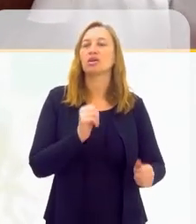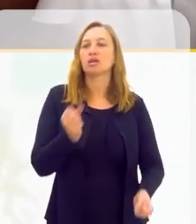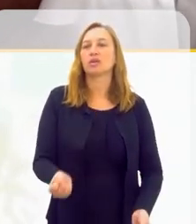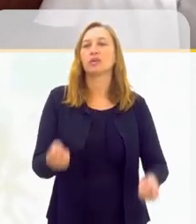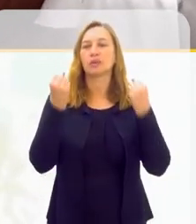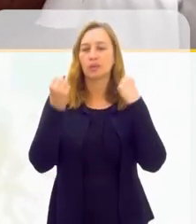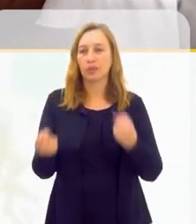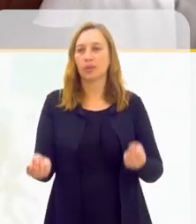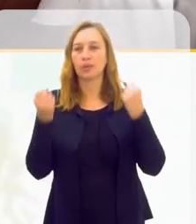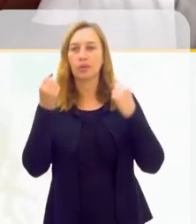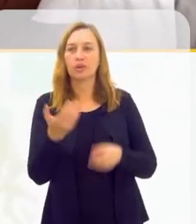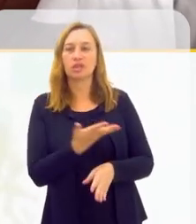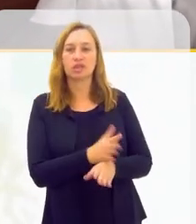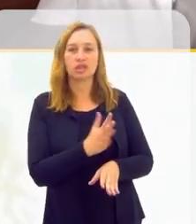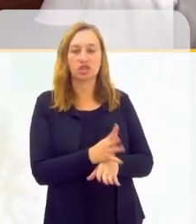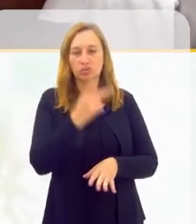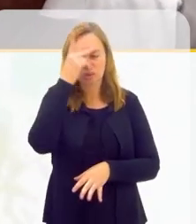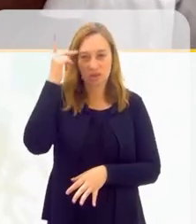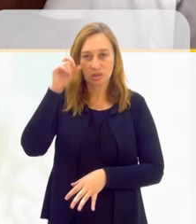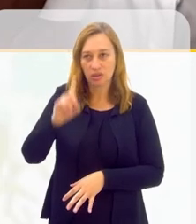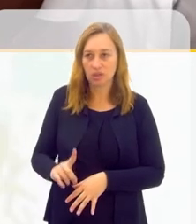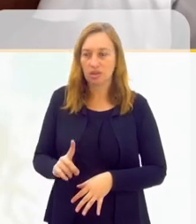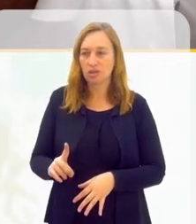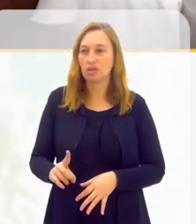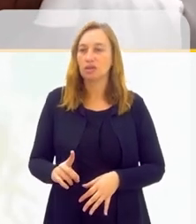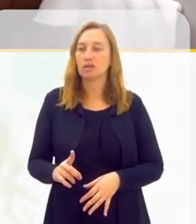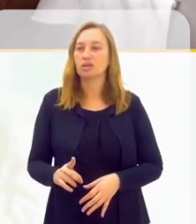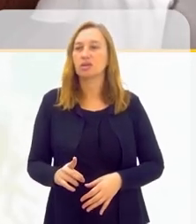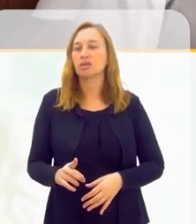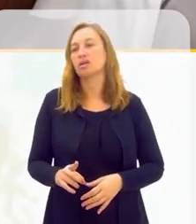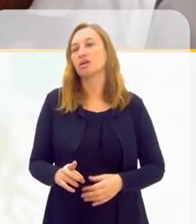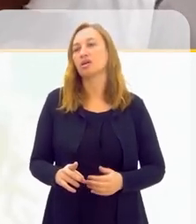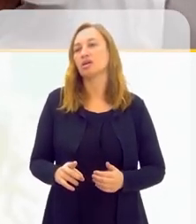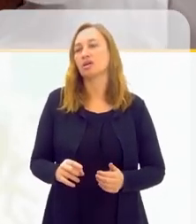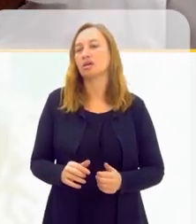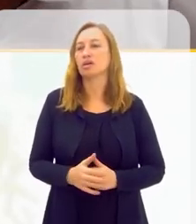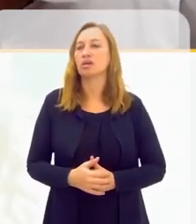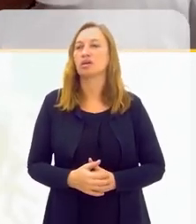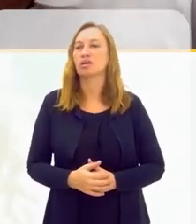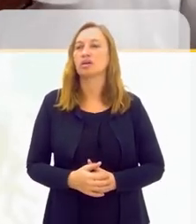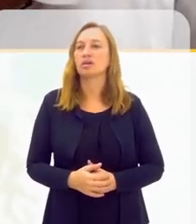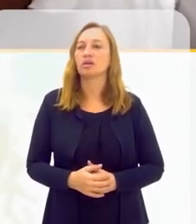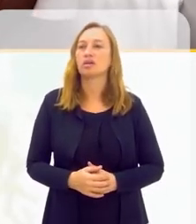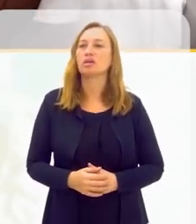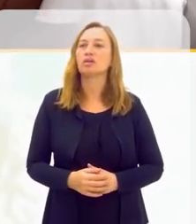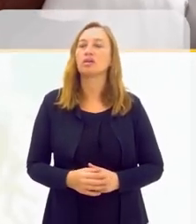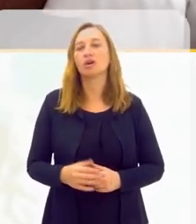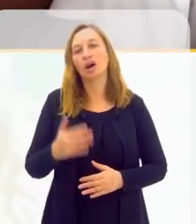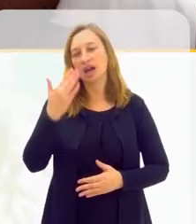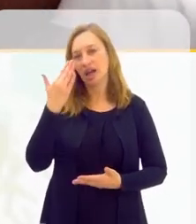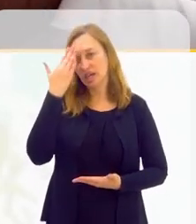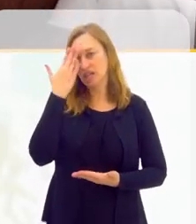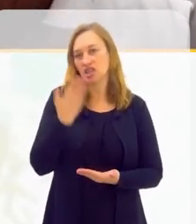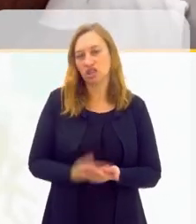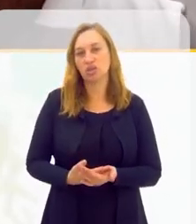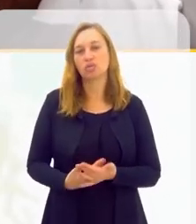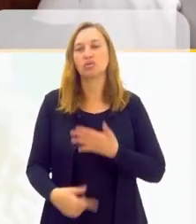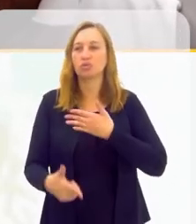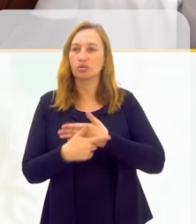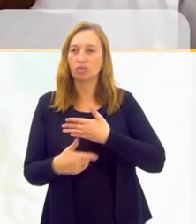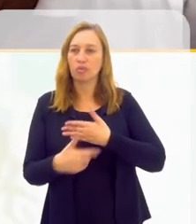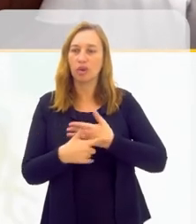física ao treino, às instituições de pessoas com deficiência. Temos gente com perfil muito diferente, mas que têm qualquer coisa em comum. Acreditam neste